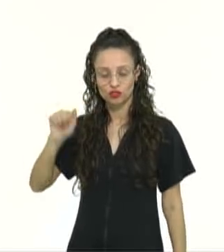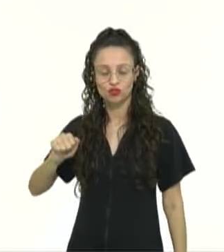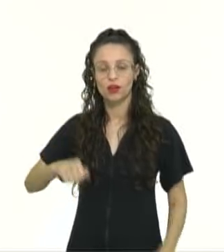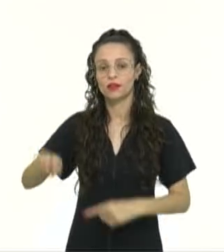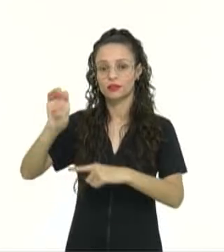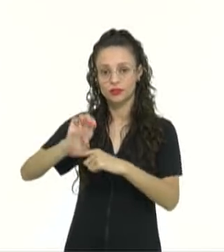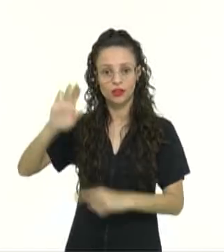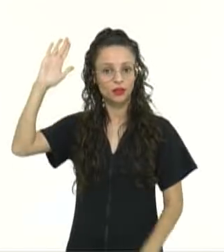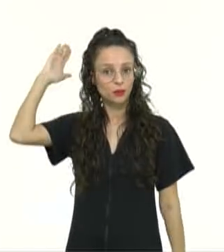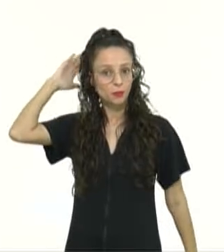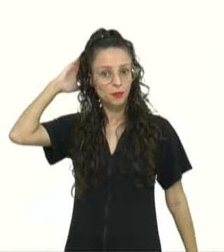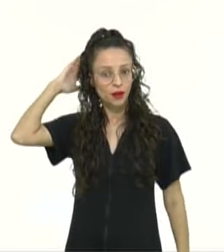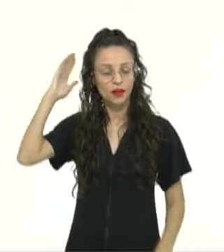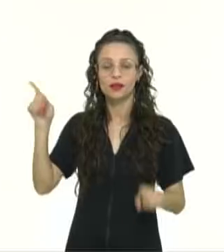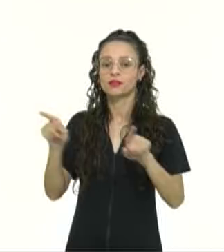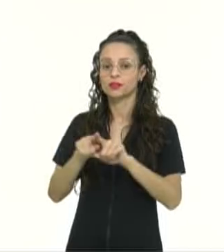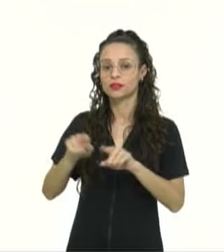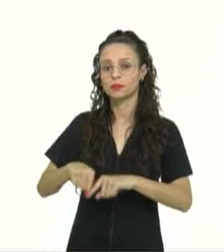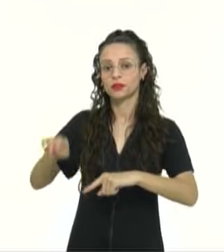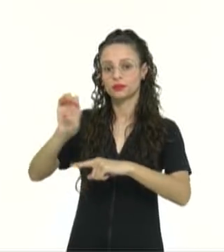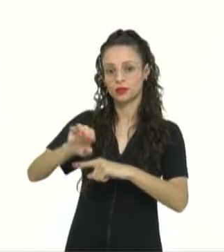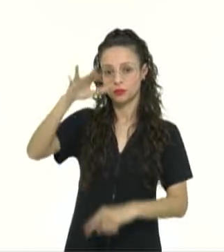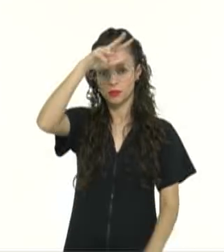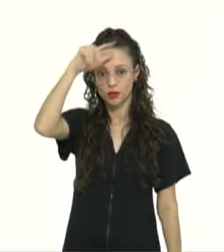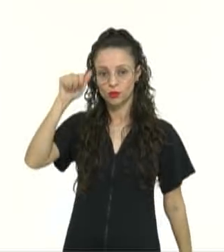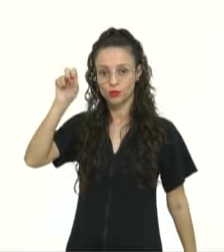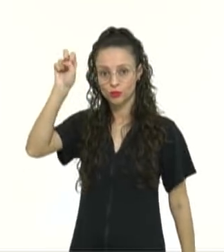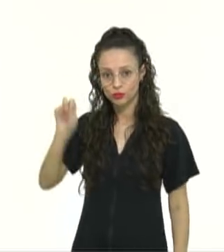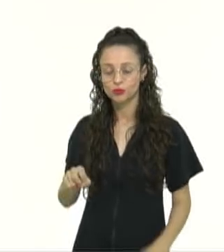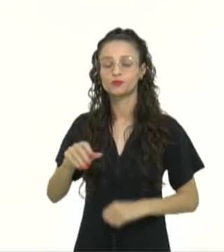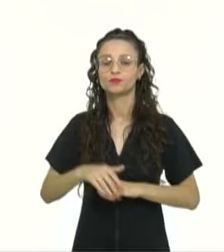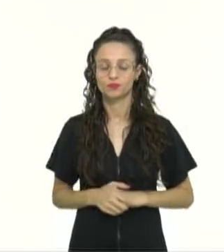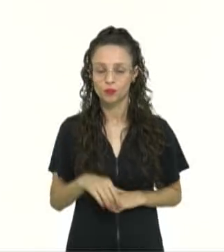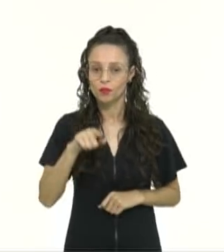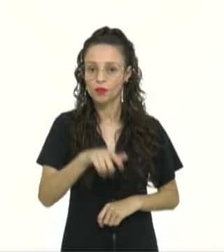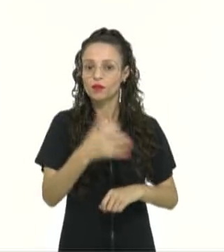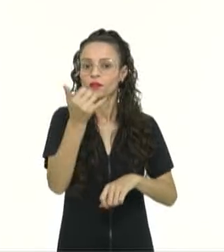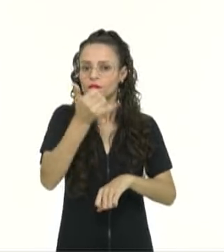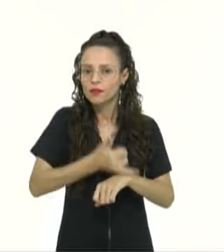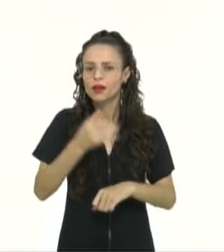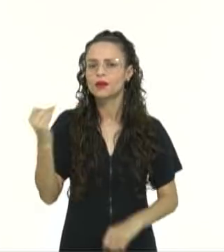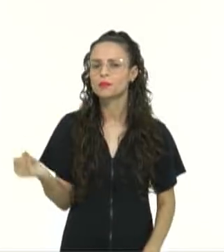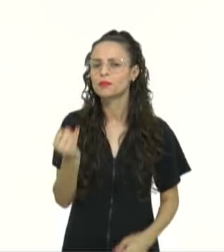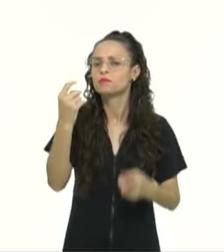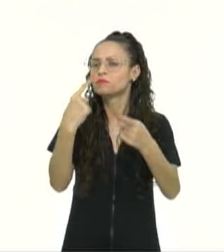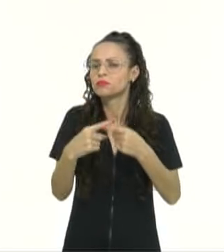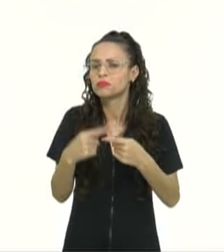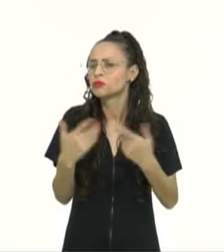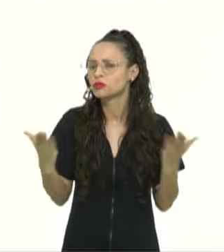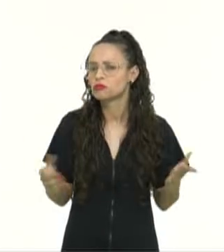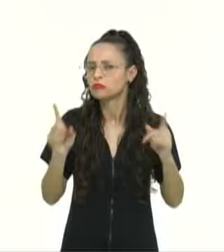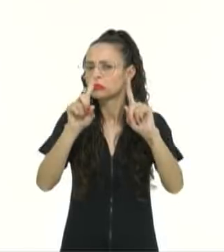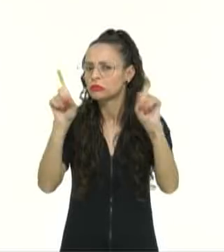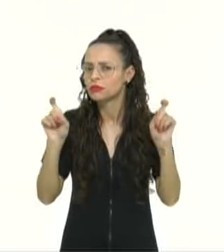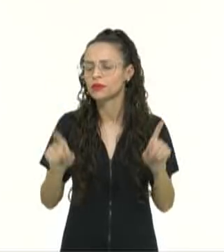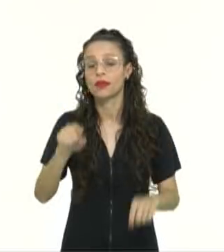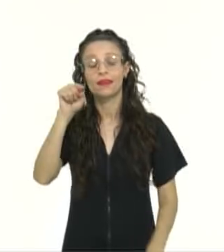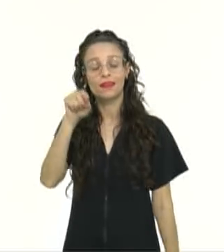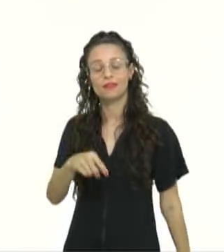no maciço de Urucum, no Mato Grosso do Sul. O ferro, ele é importante por quê? Porque ele é a